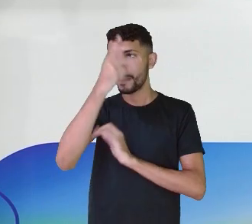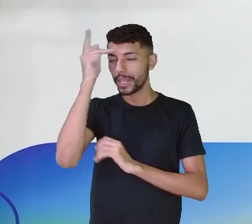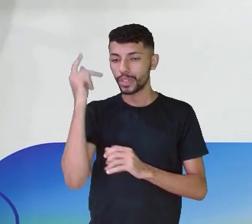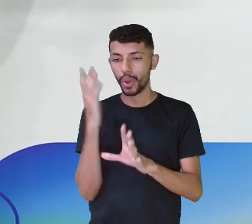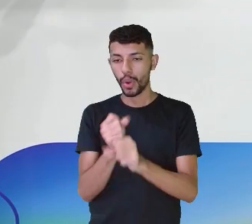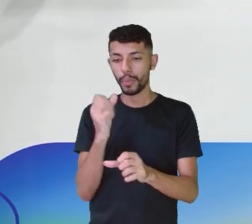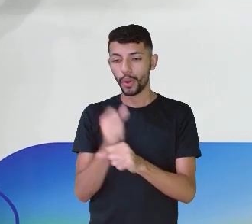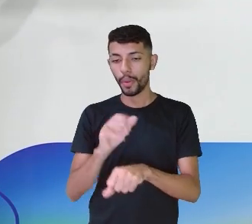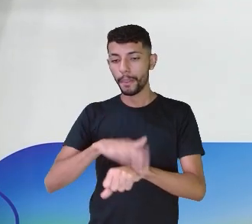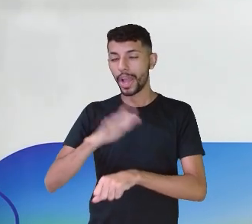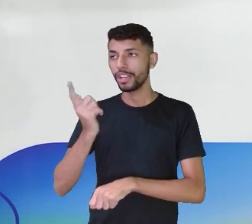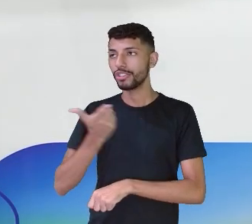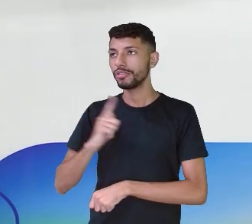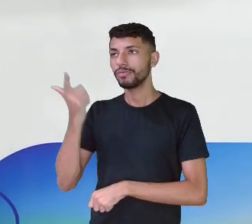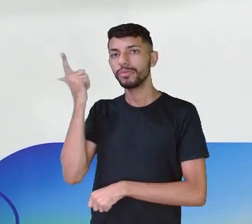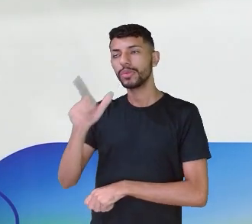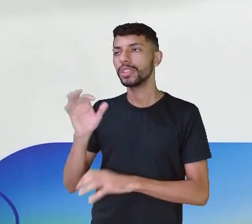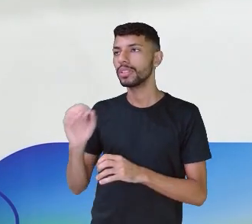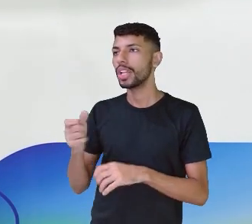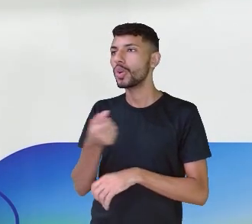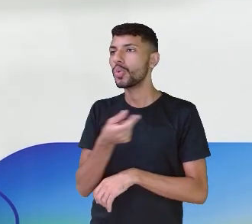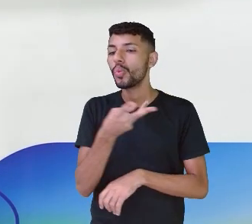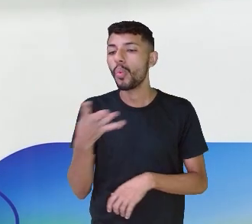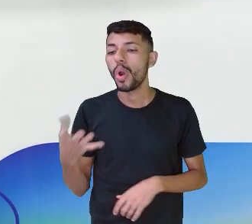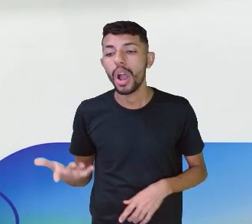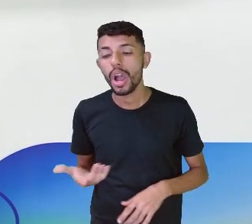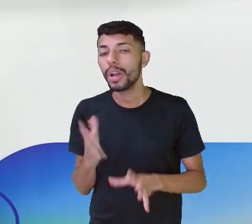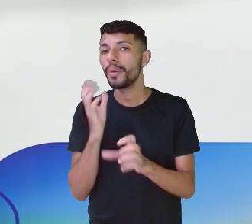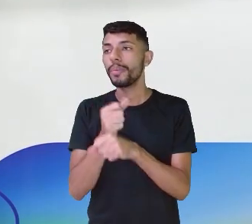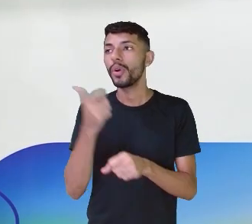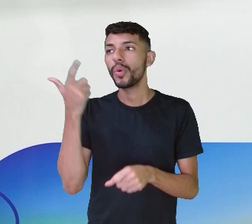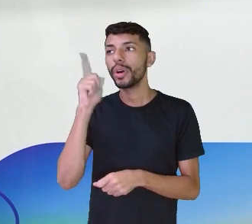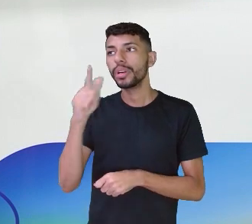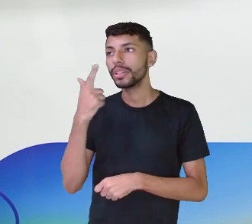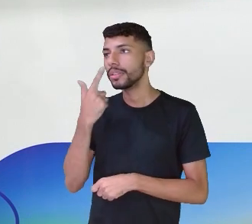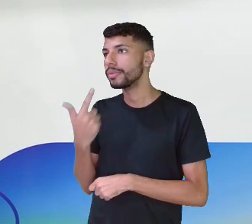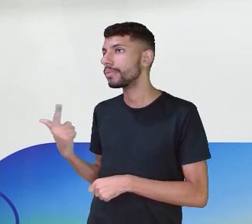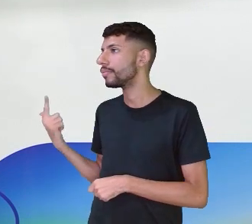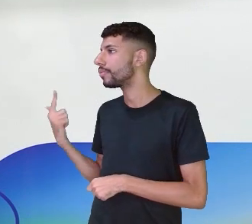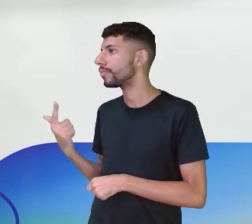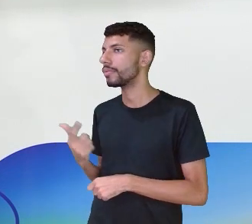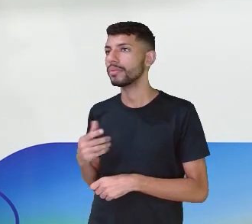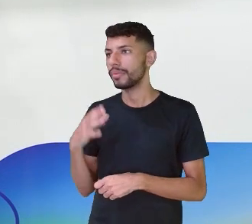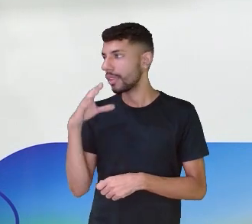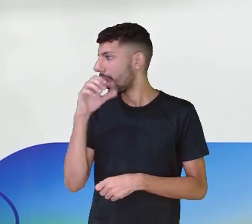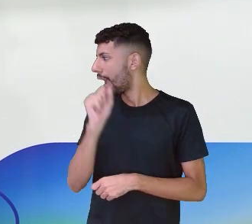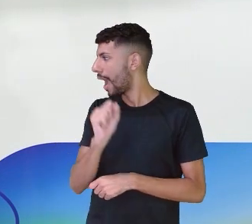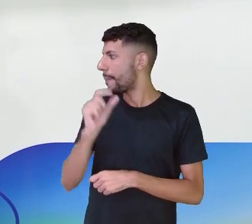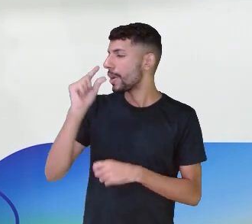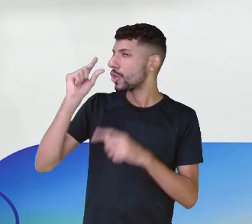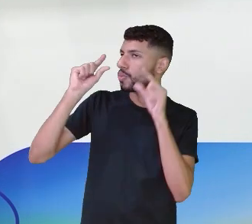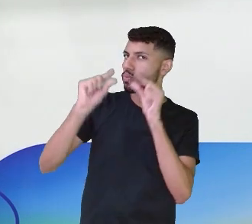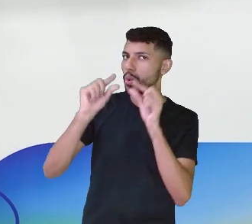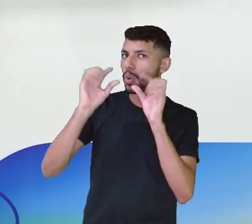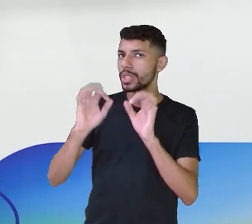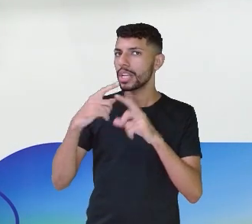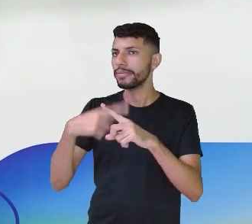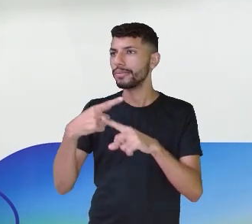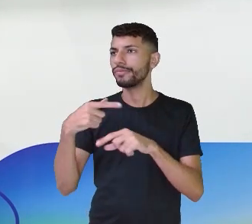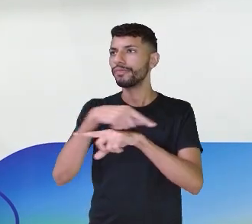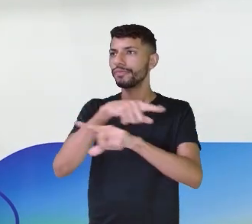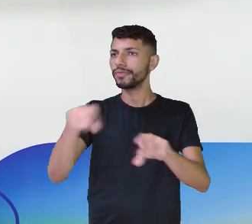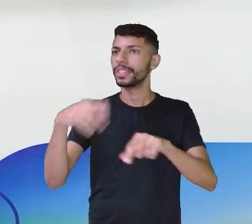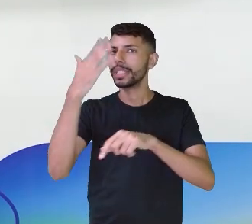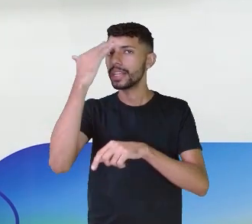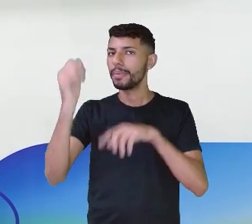aqui, olha. E quantos pontos ela marcou, quinto ano? Vou acelerar um pouco, né? Porque vocês sabem que não